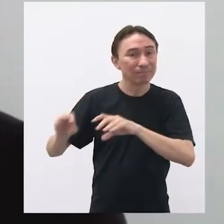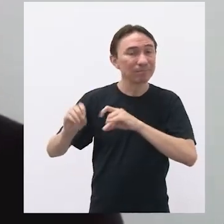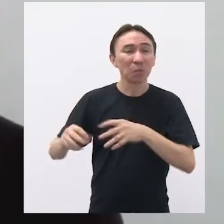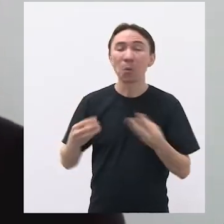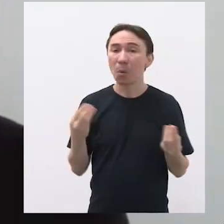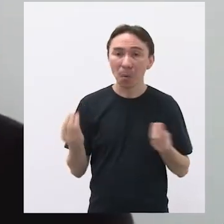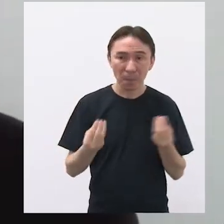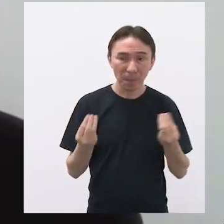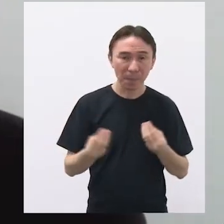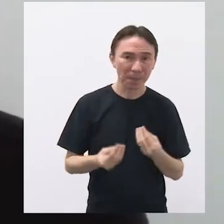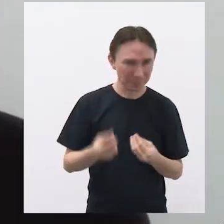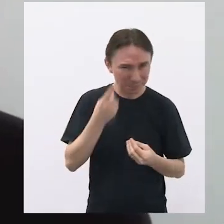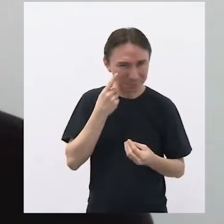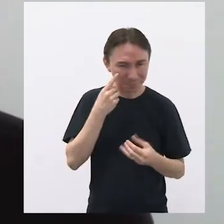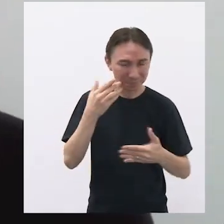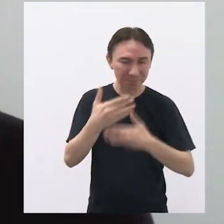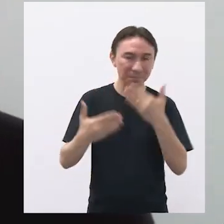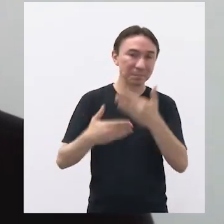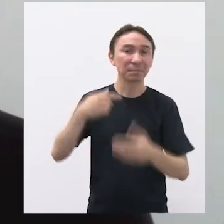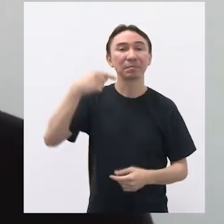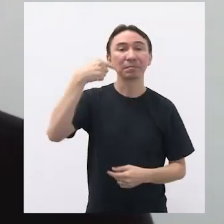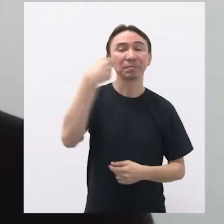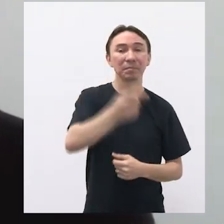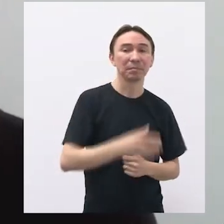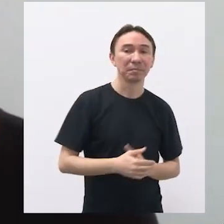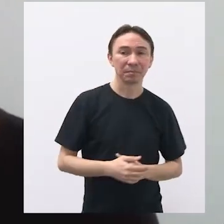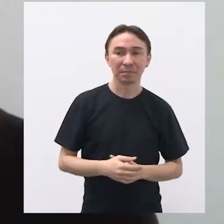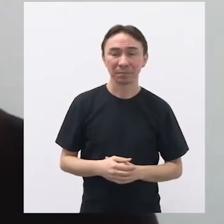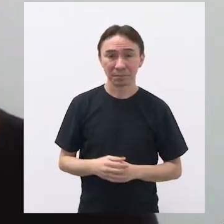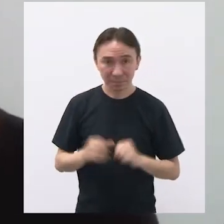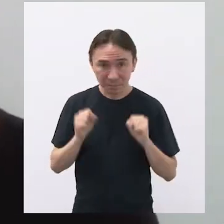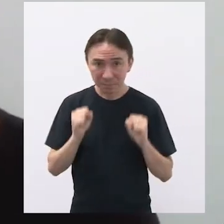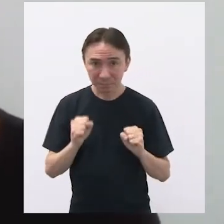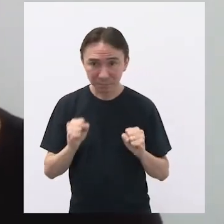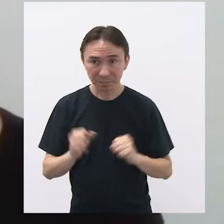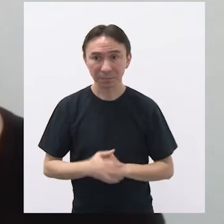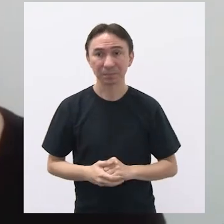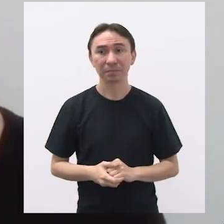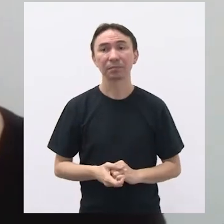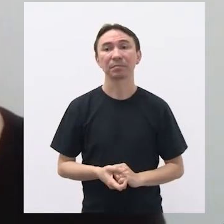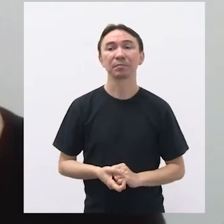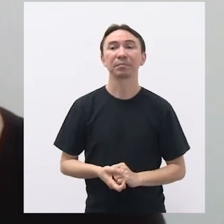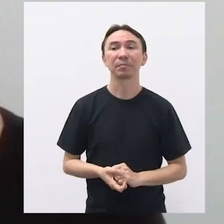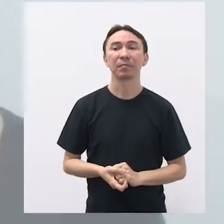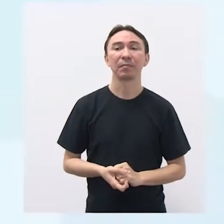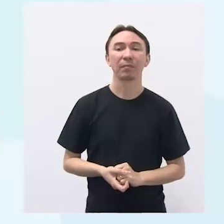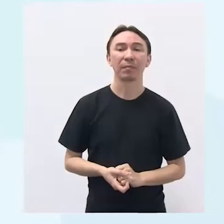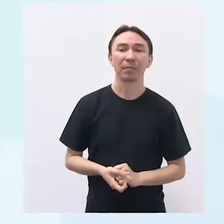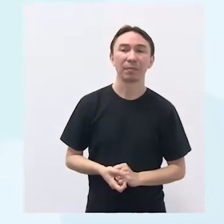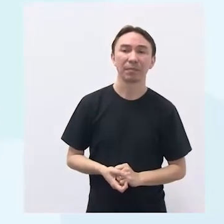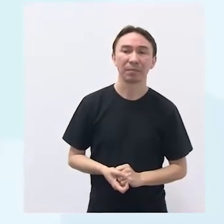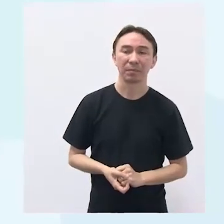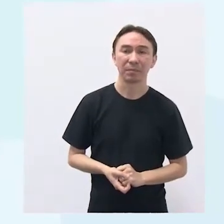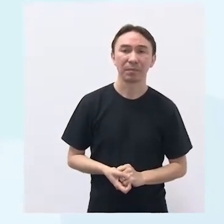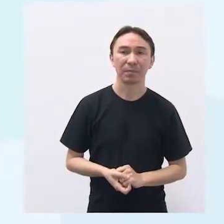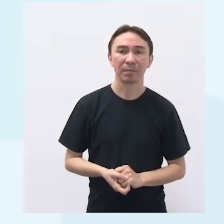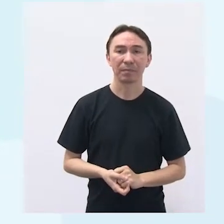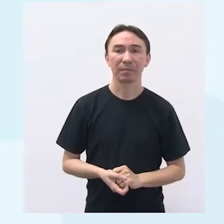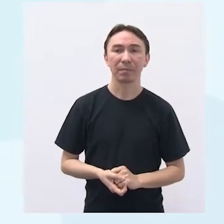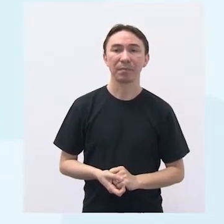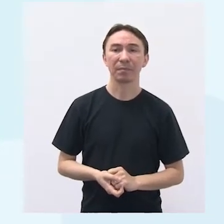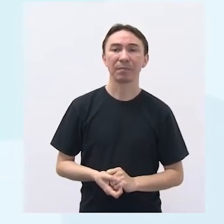vocês alguma desses documentos normativos, vocês podem colocar o PPT, por favor? Acho que não está indo, mas então eu